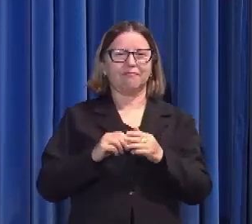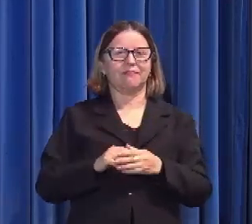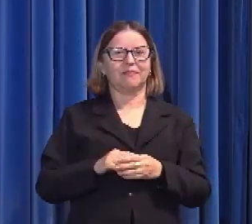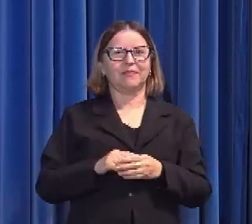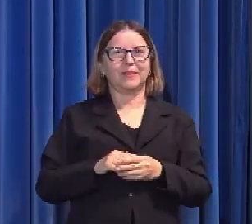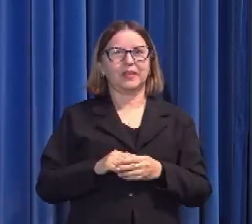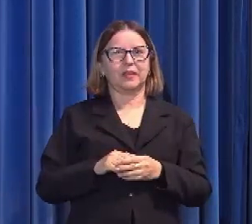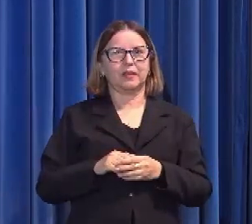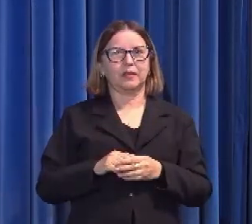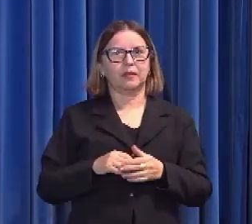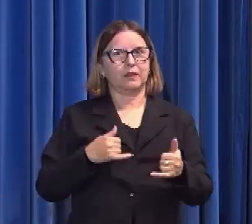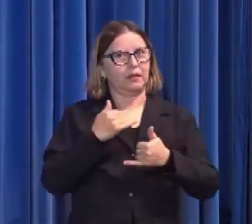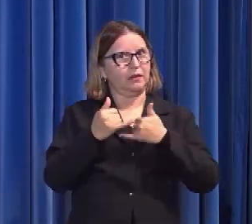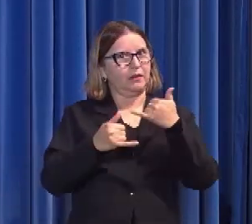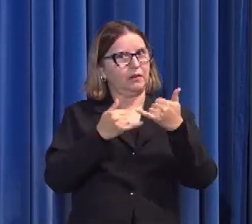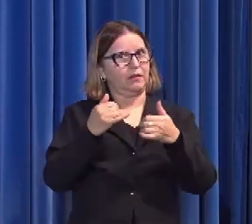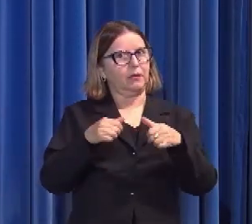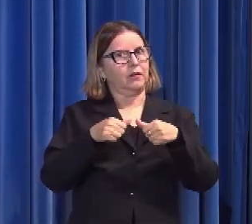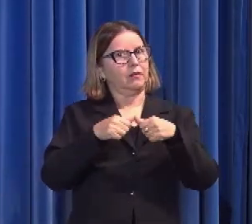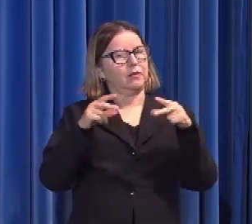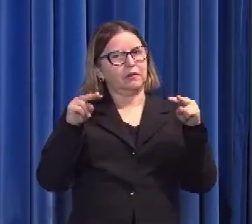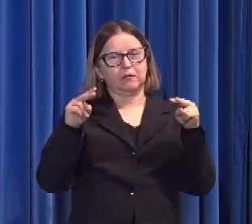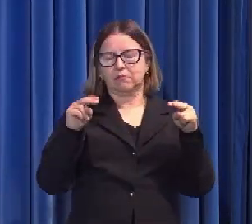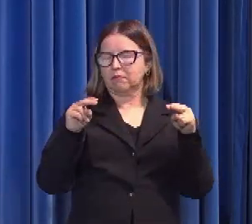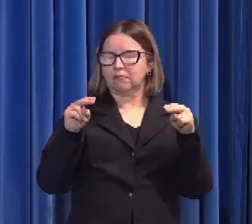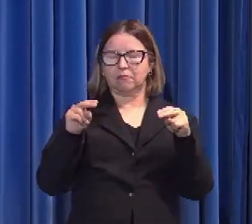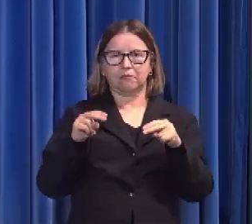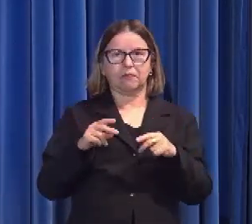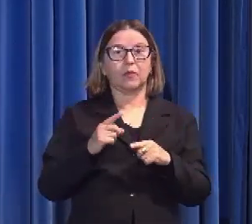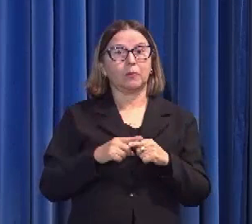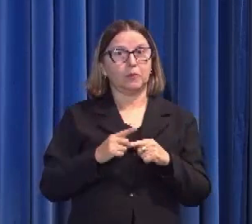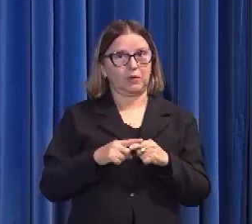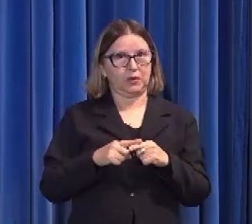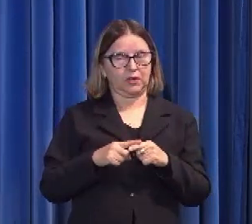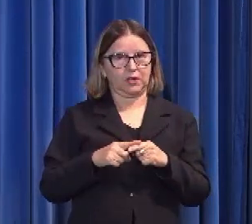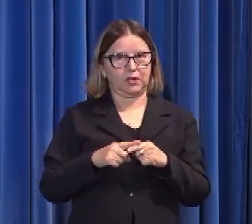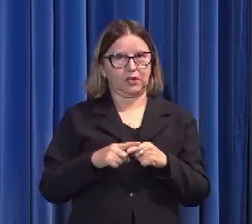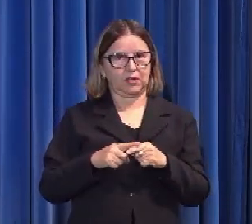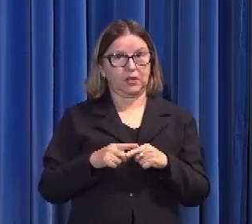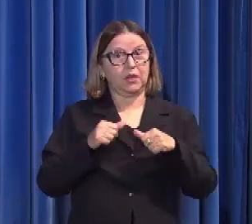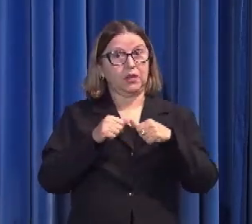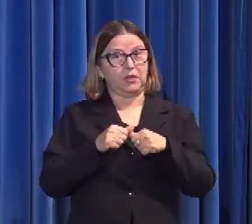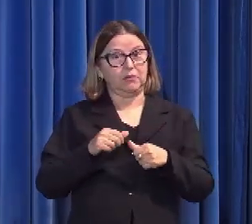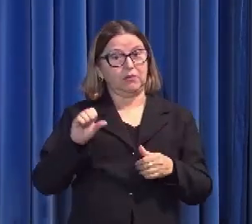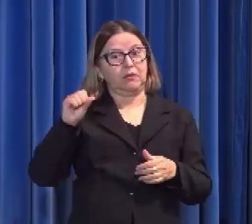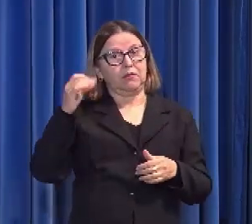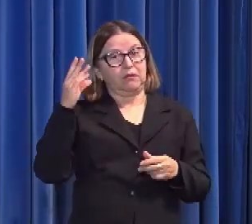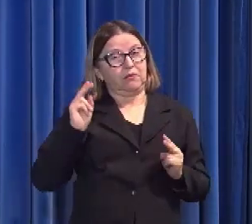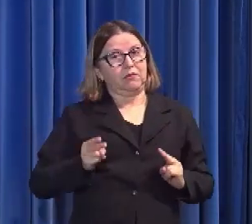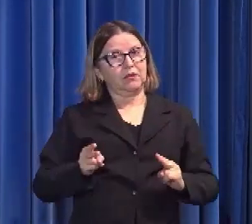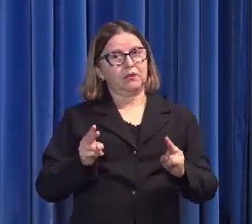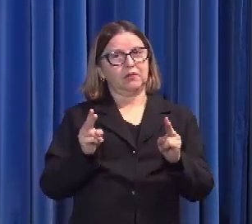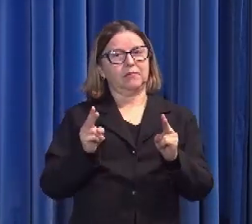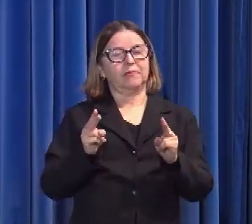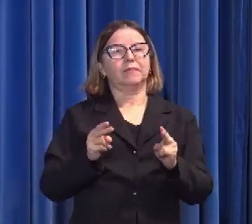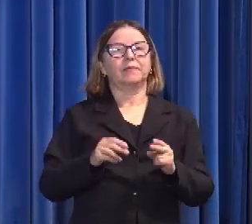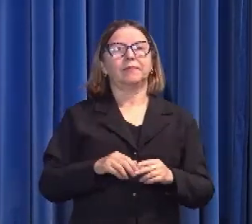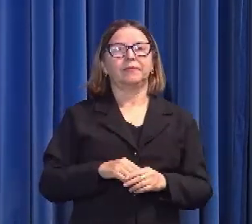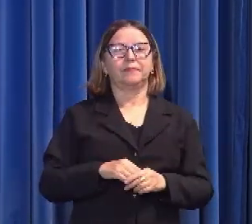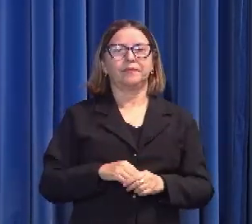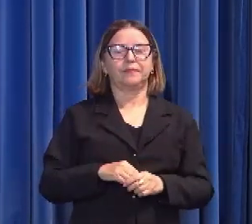Ah e não brinque com esse assunto não é porque esse assunto não desaparece com facilidade não